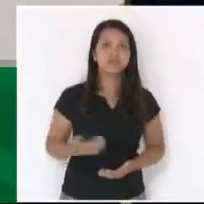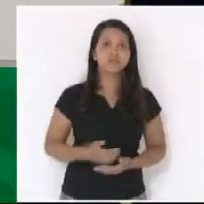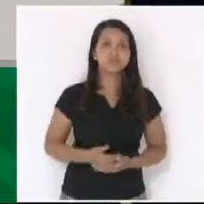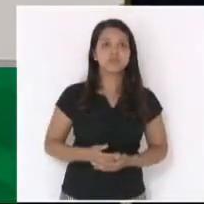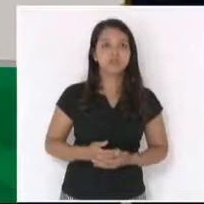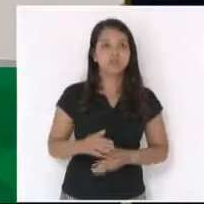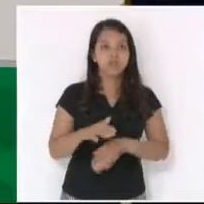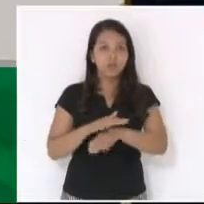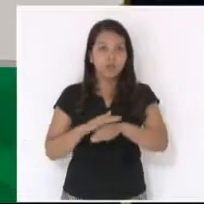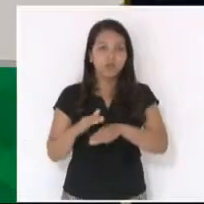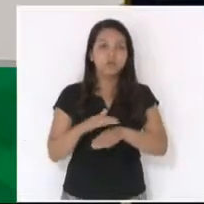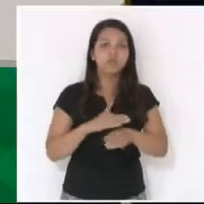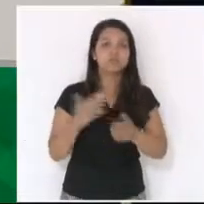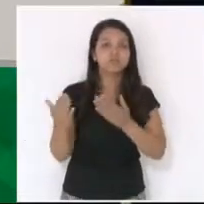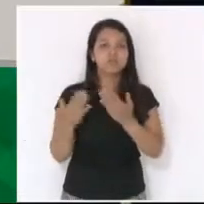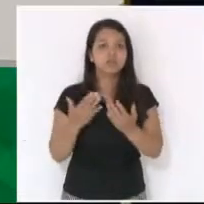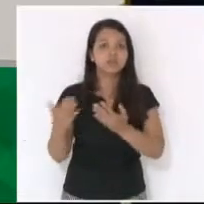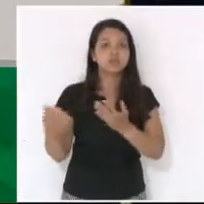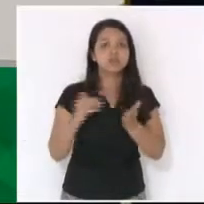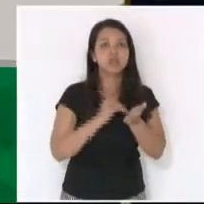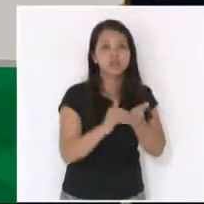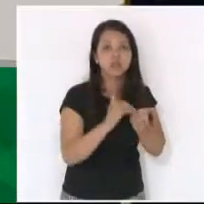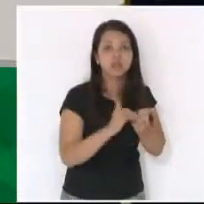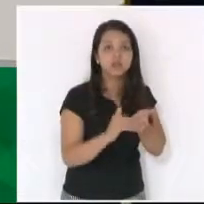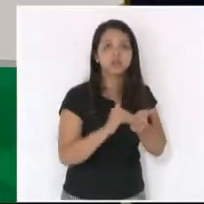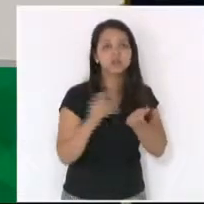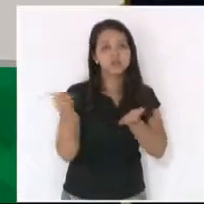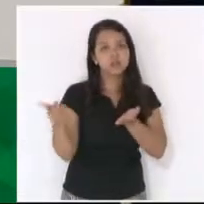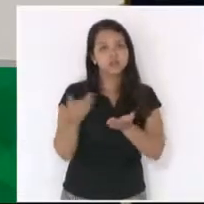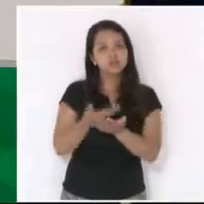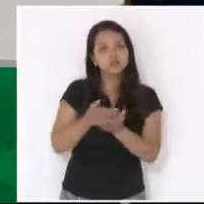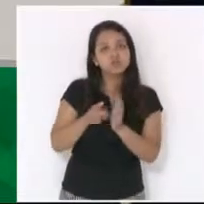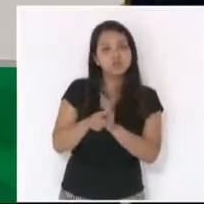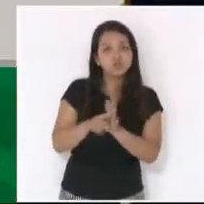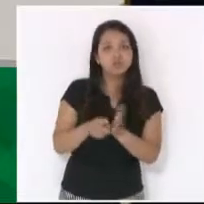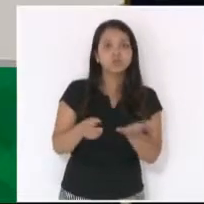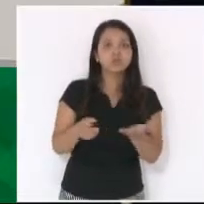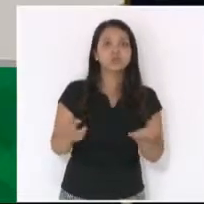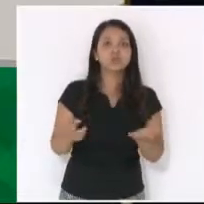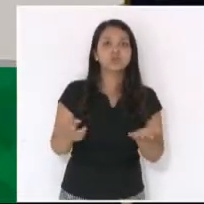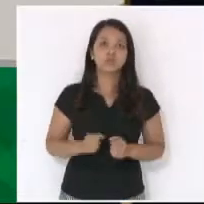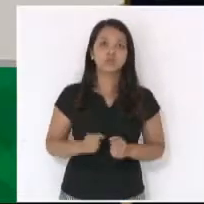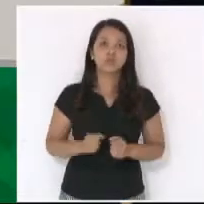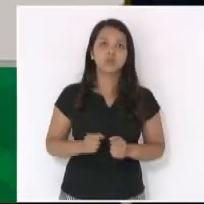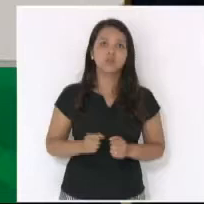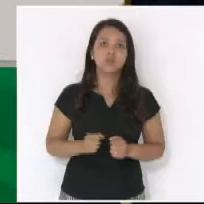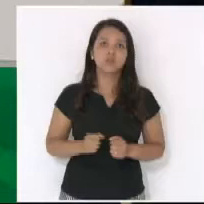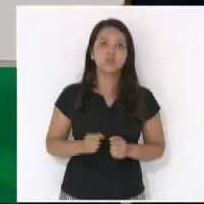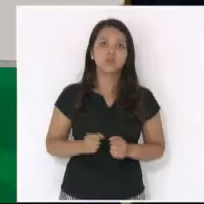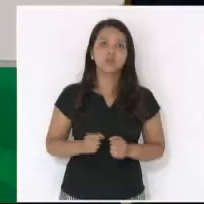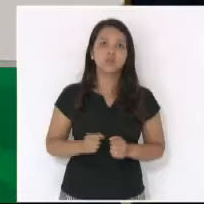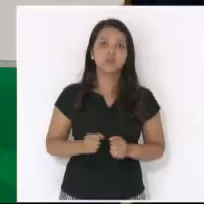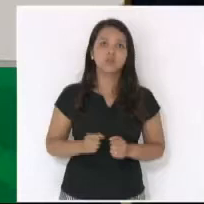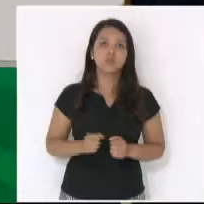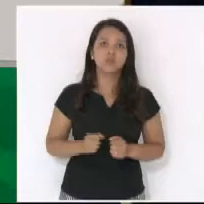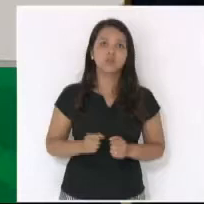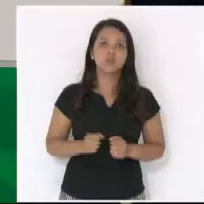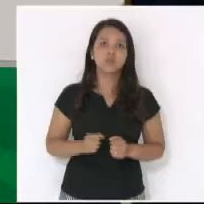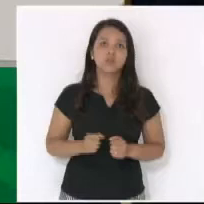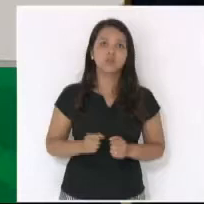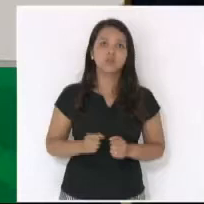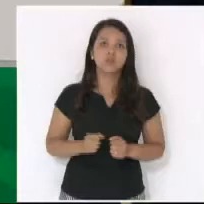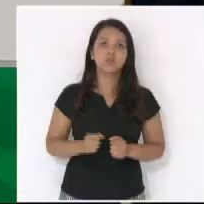as secretarias que são fazendo esse tudo para que isso seja a revista não pode ter